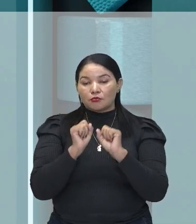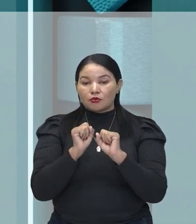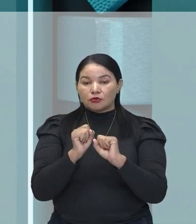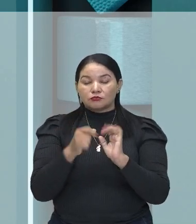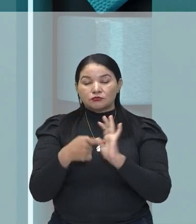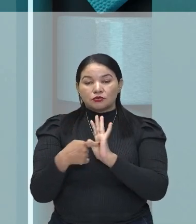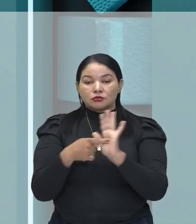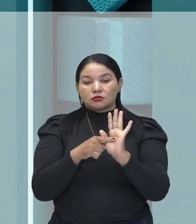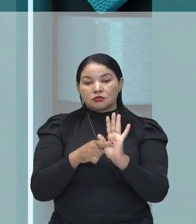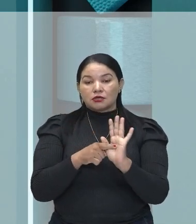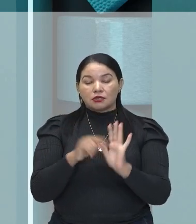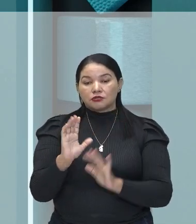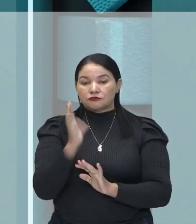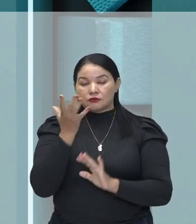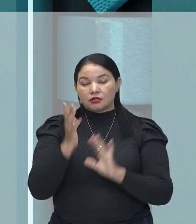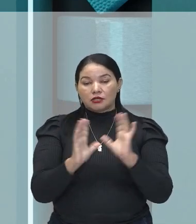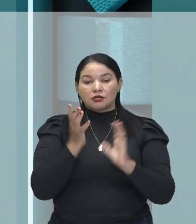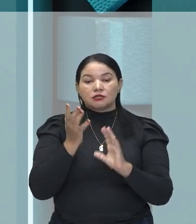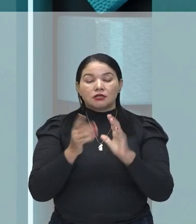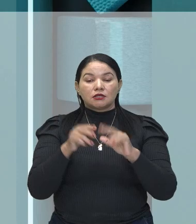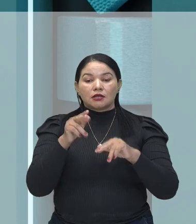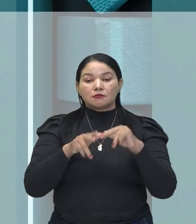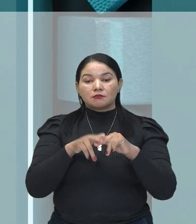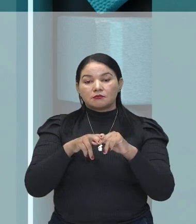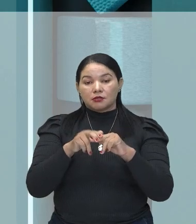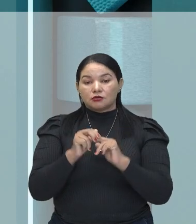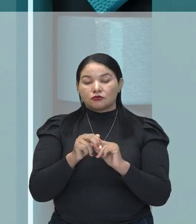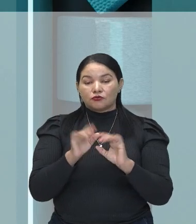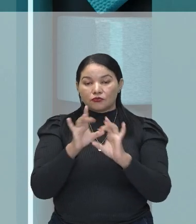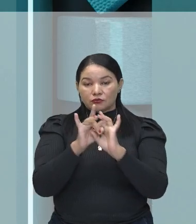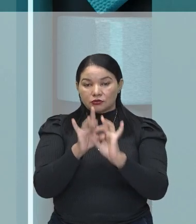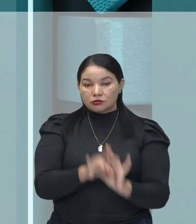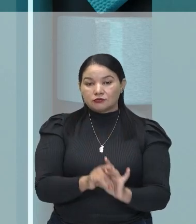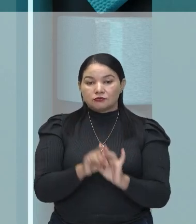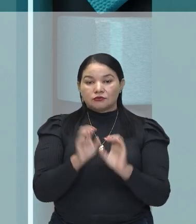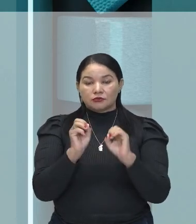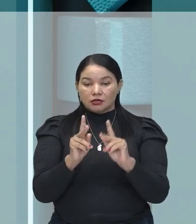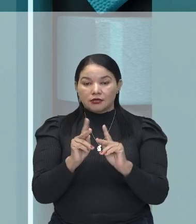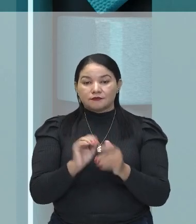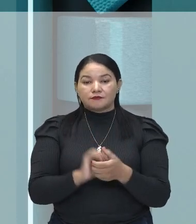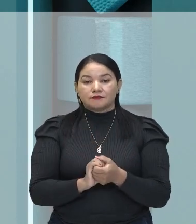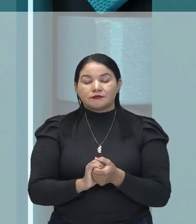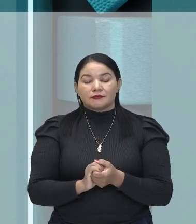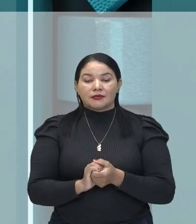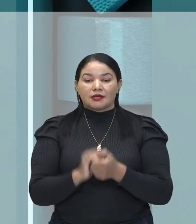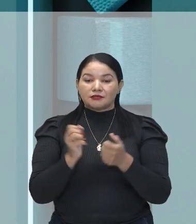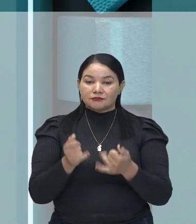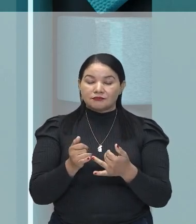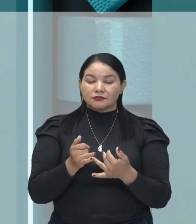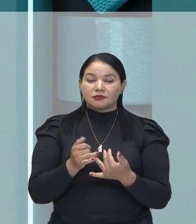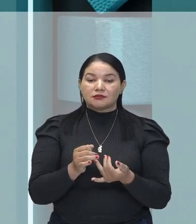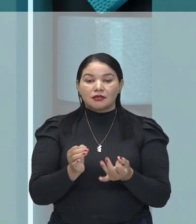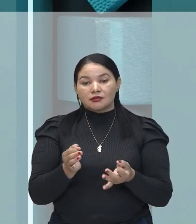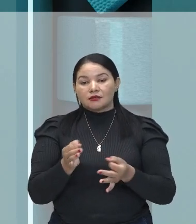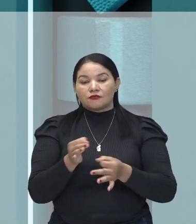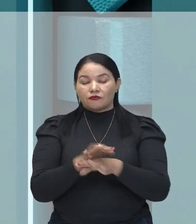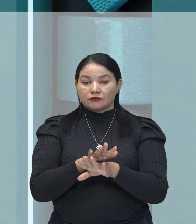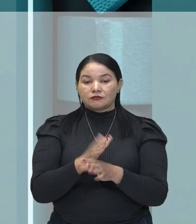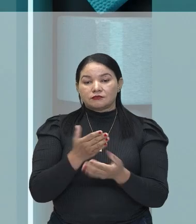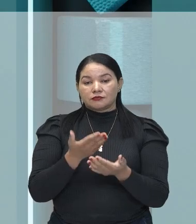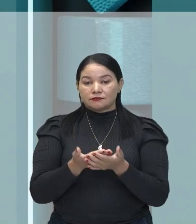circunstâncias diferentes dependendo do contexto. Perfeito? Como não há mais nada a ser explicado, a gente vai